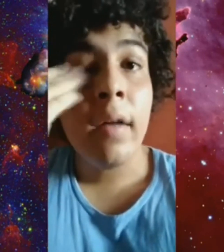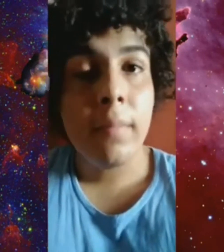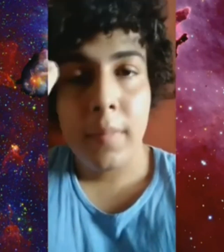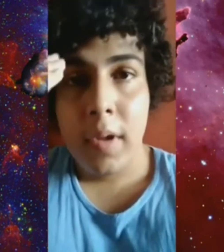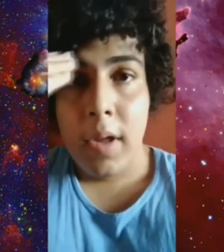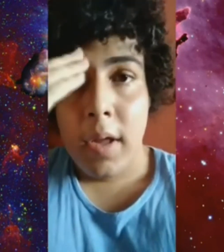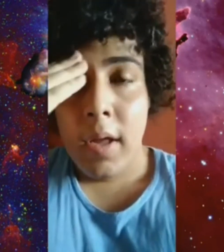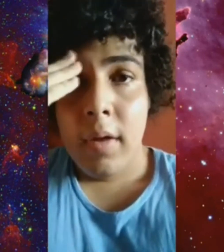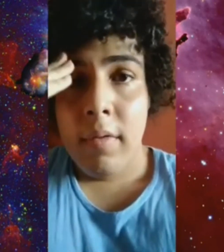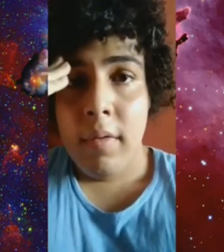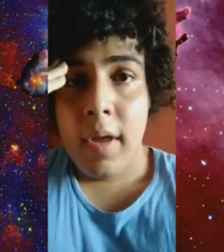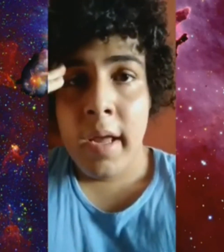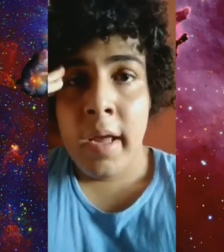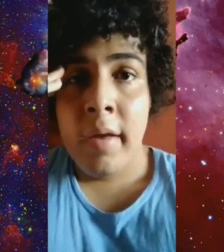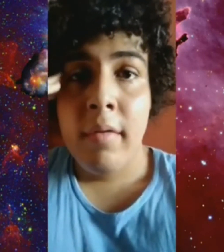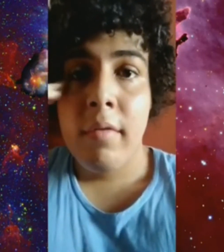lá.